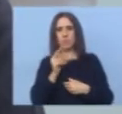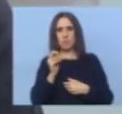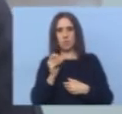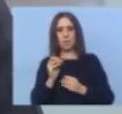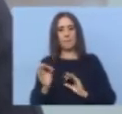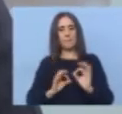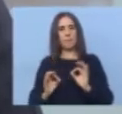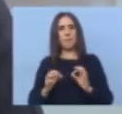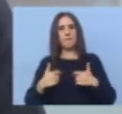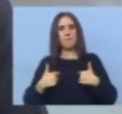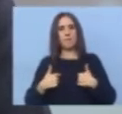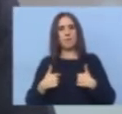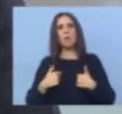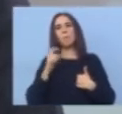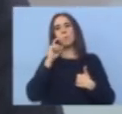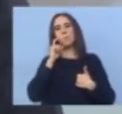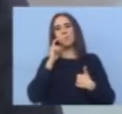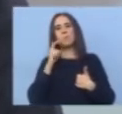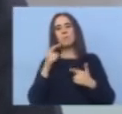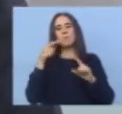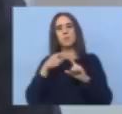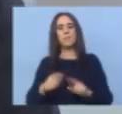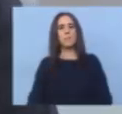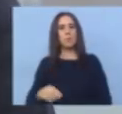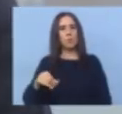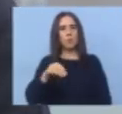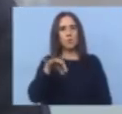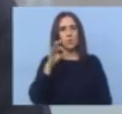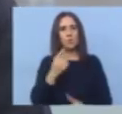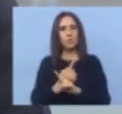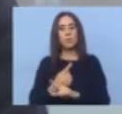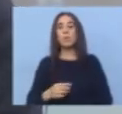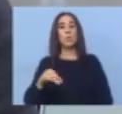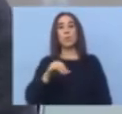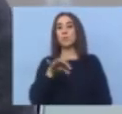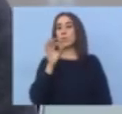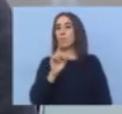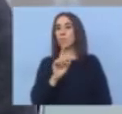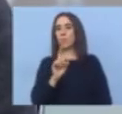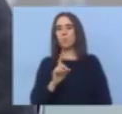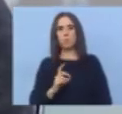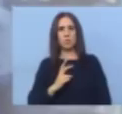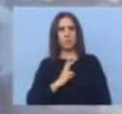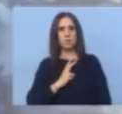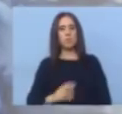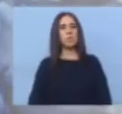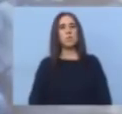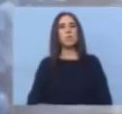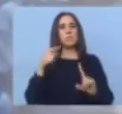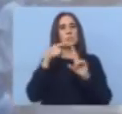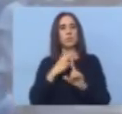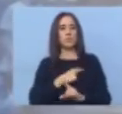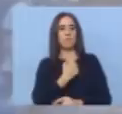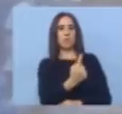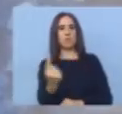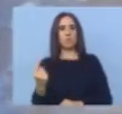prepara tudo o que está por trás de cada missão. Escolha de locais, etc? A escolha de locais não. É cada missão, cada chefes que